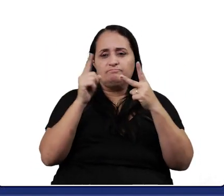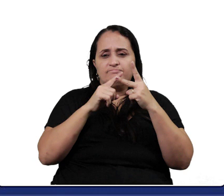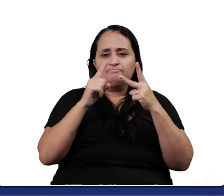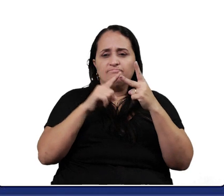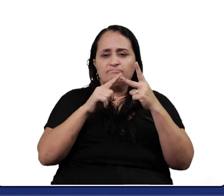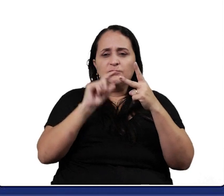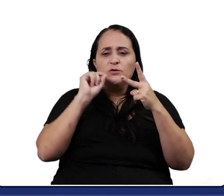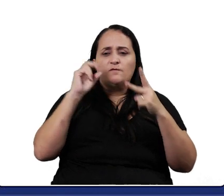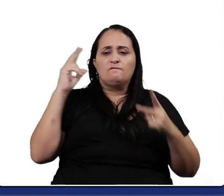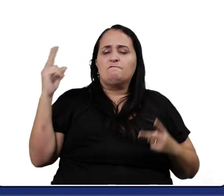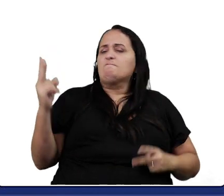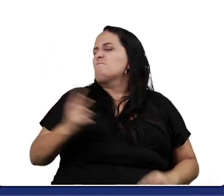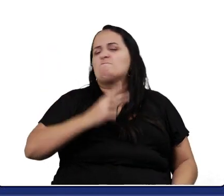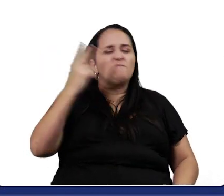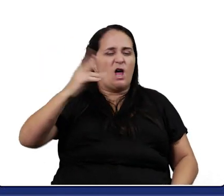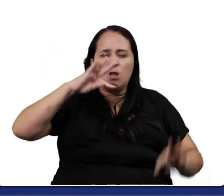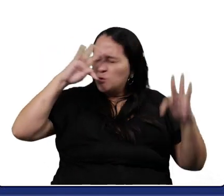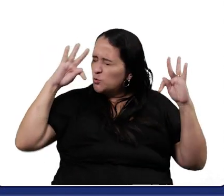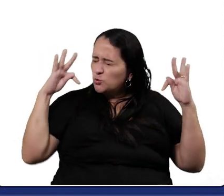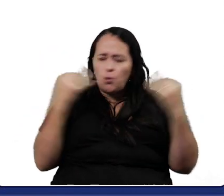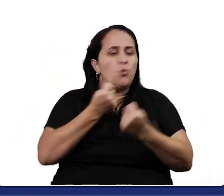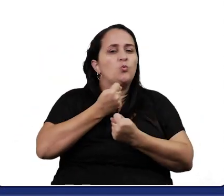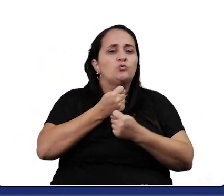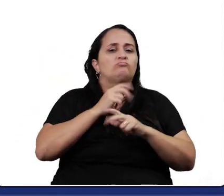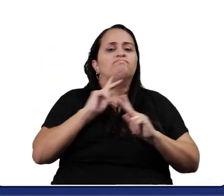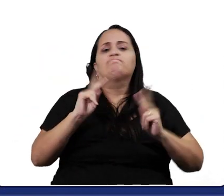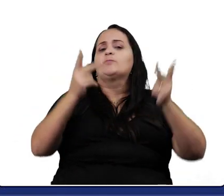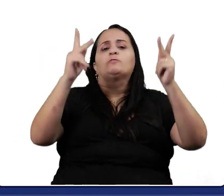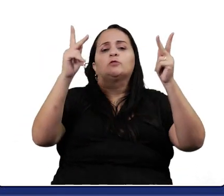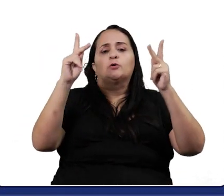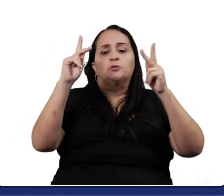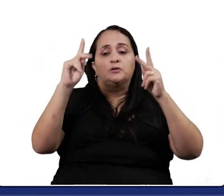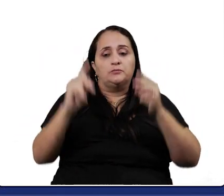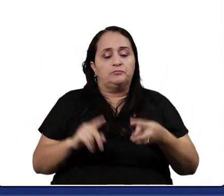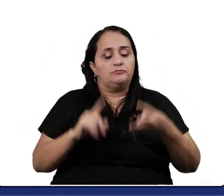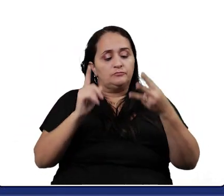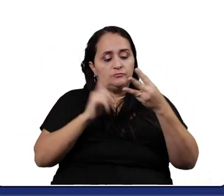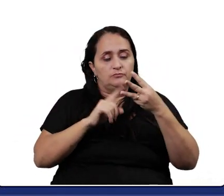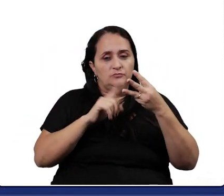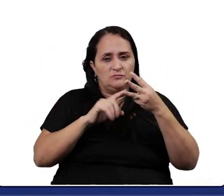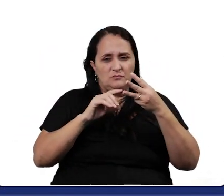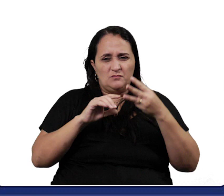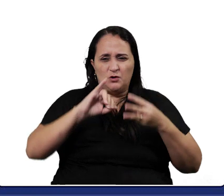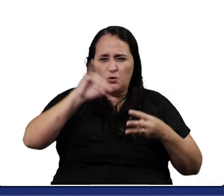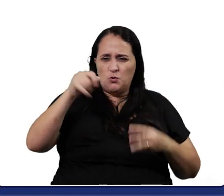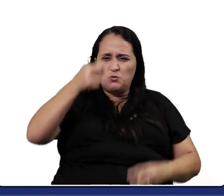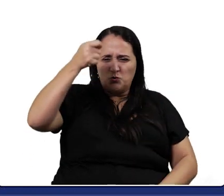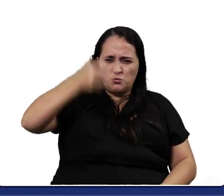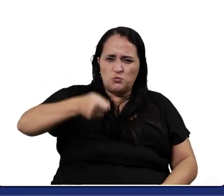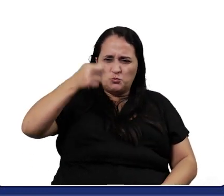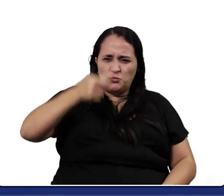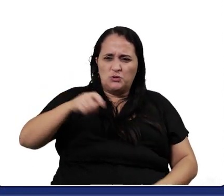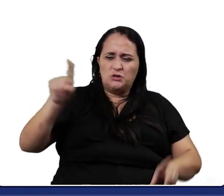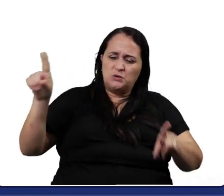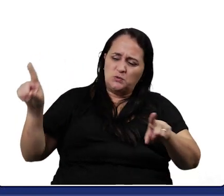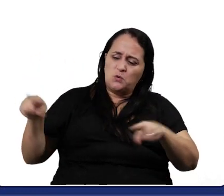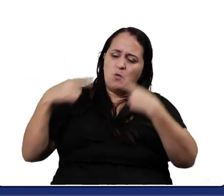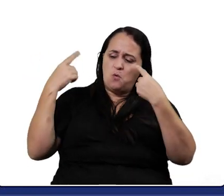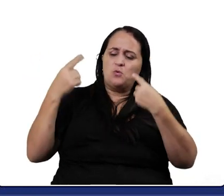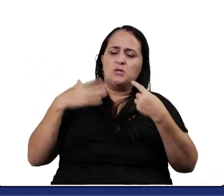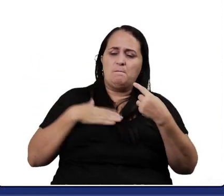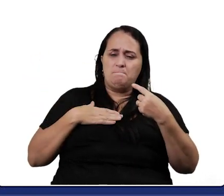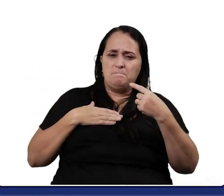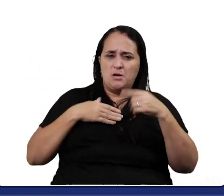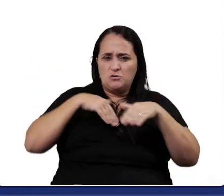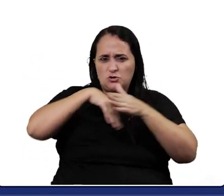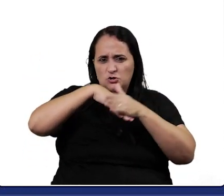juiz sempre está contra o meu time. E letra D: time bom